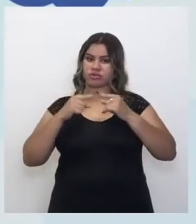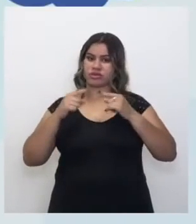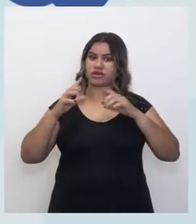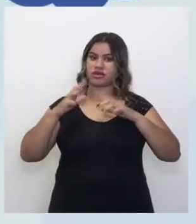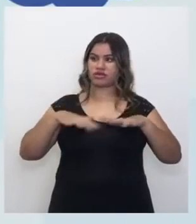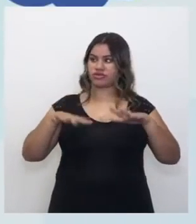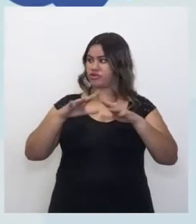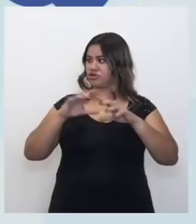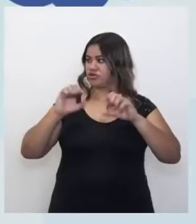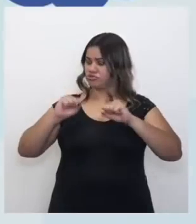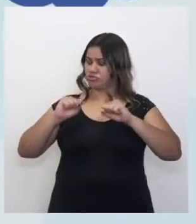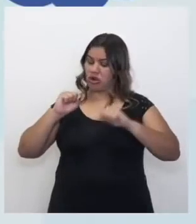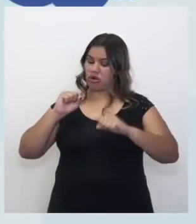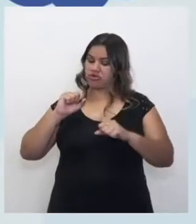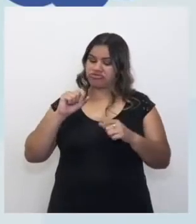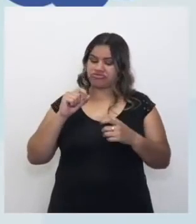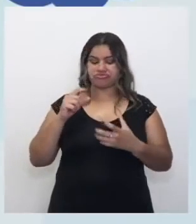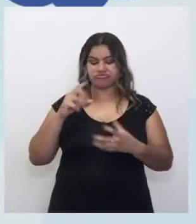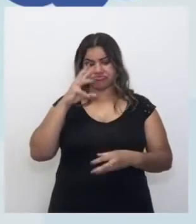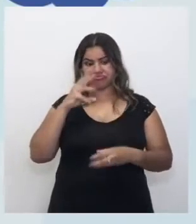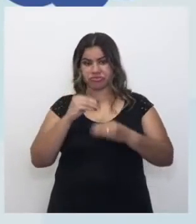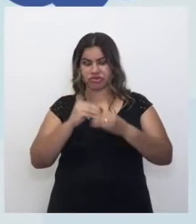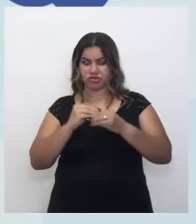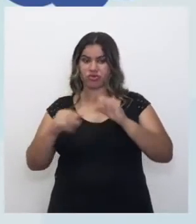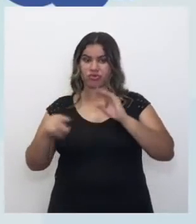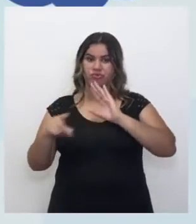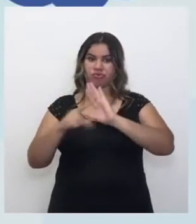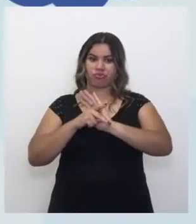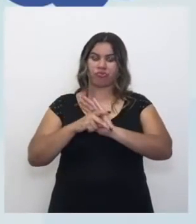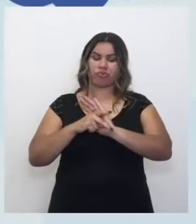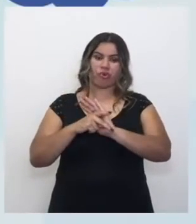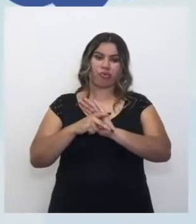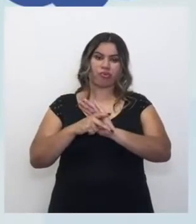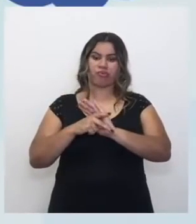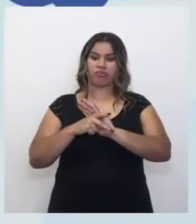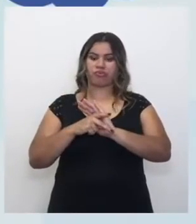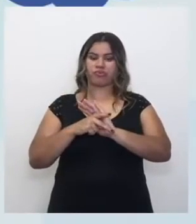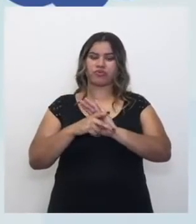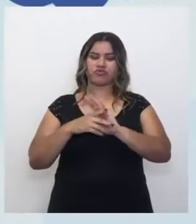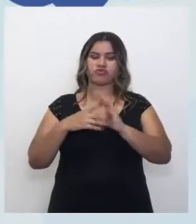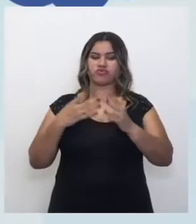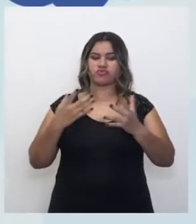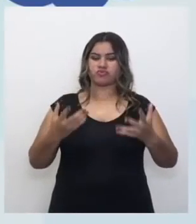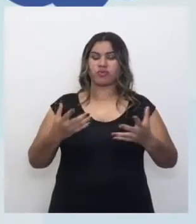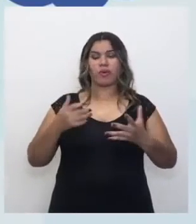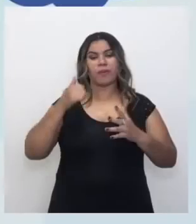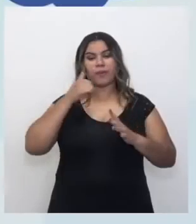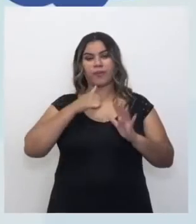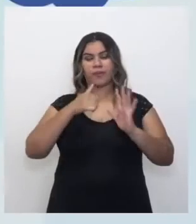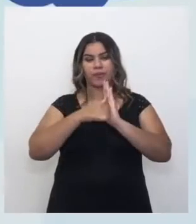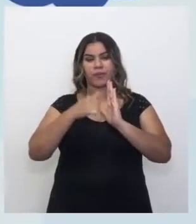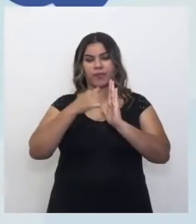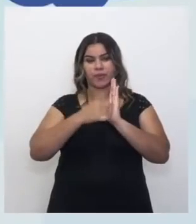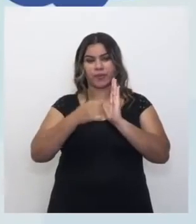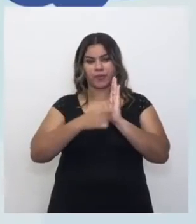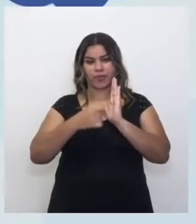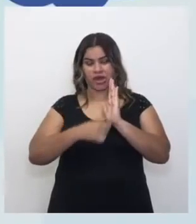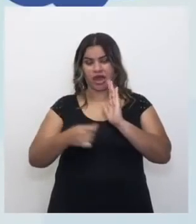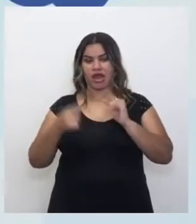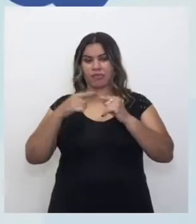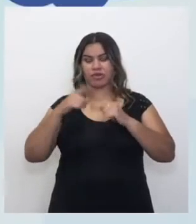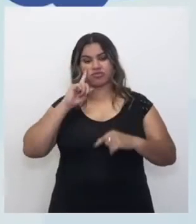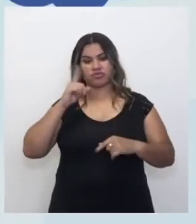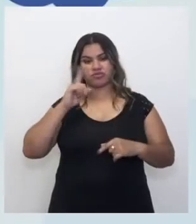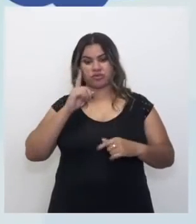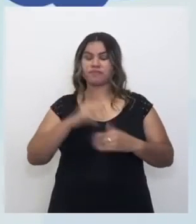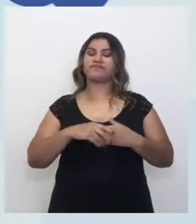uma definição, né, dessa heleriana, né, dessa autora para o cotidiano. Então, assim,